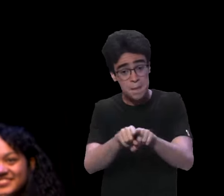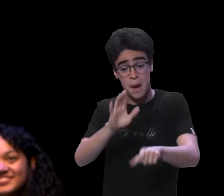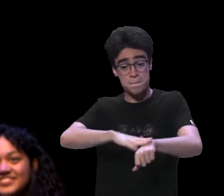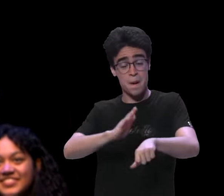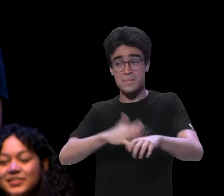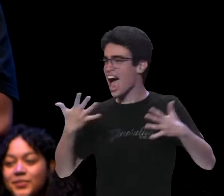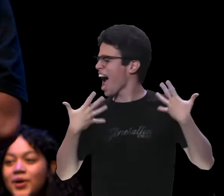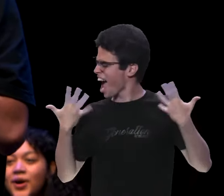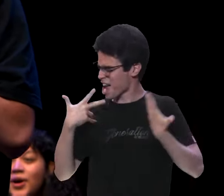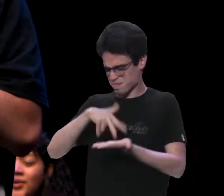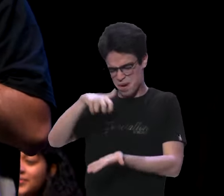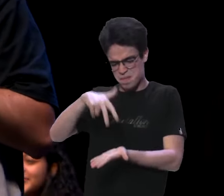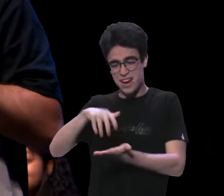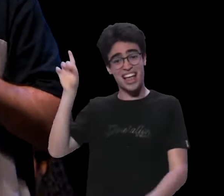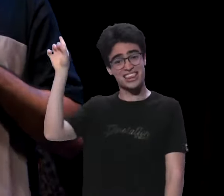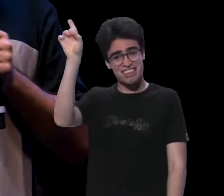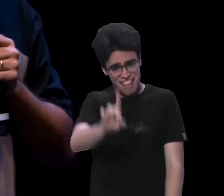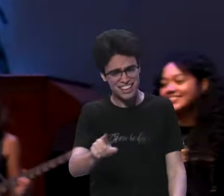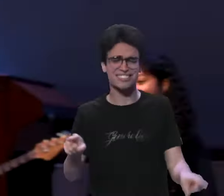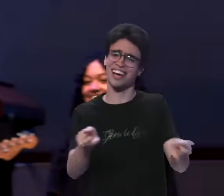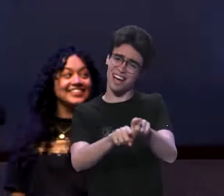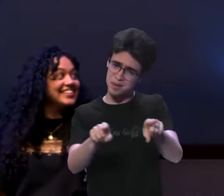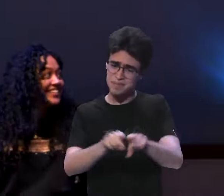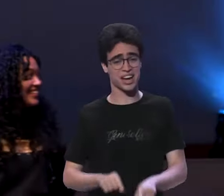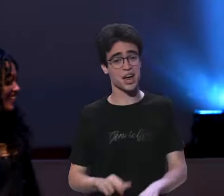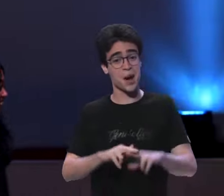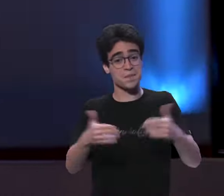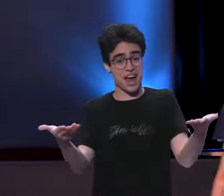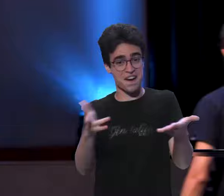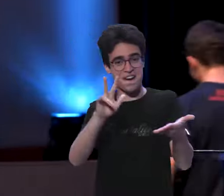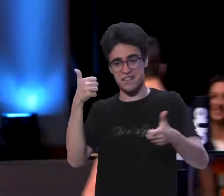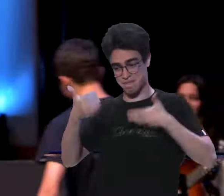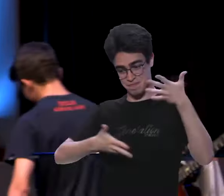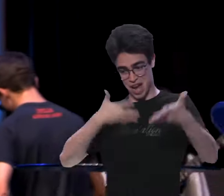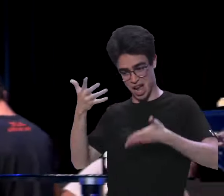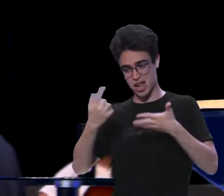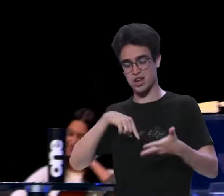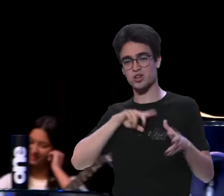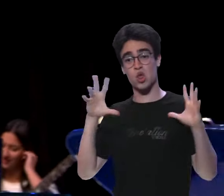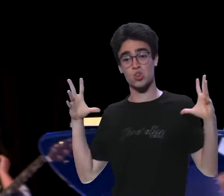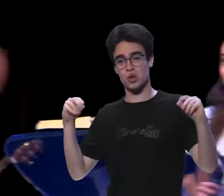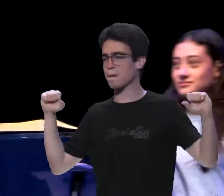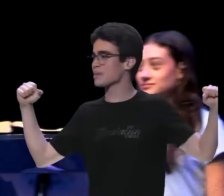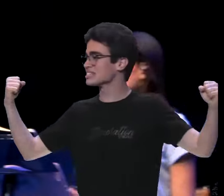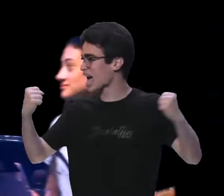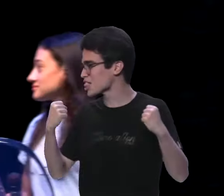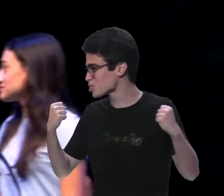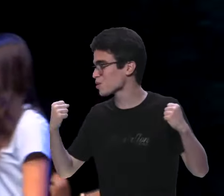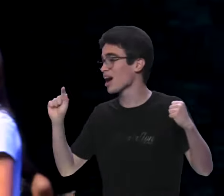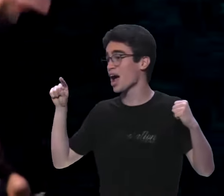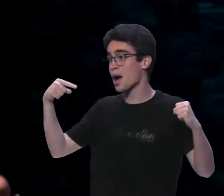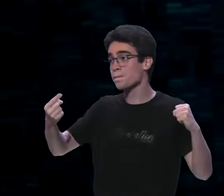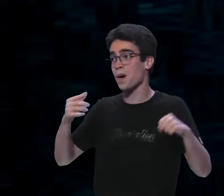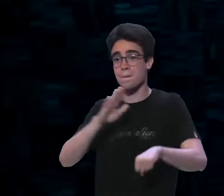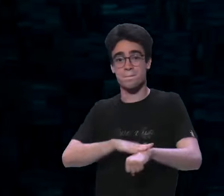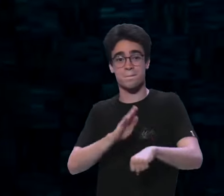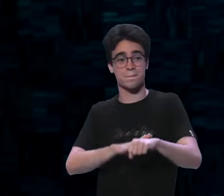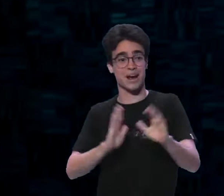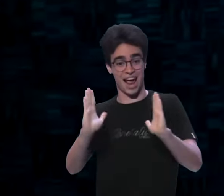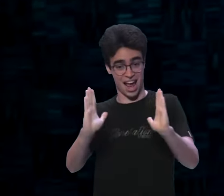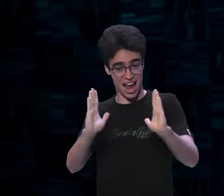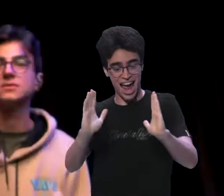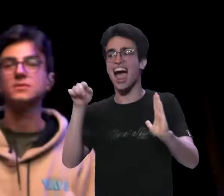também. Por isso nós vamos cantar o início dessa música abraçados. E quando chegar no refrão,